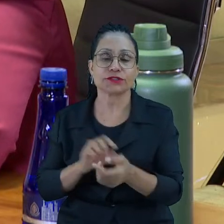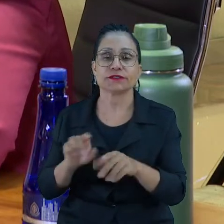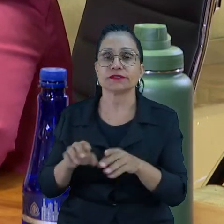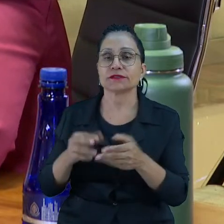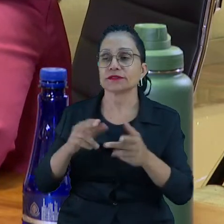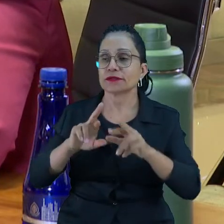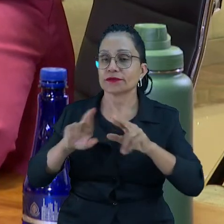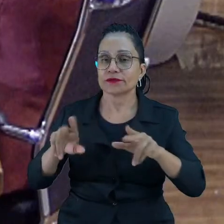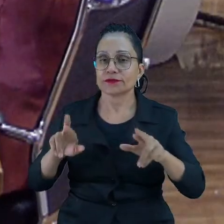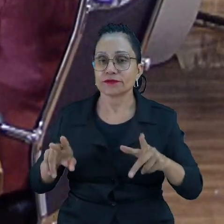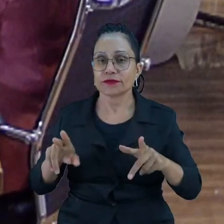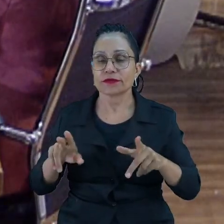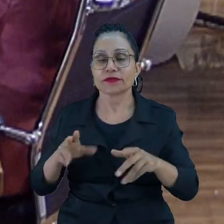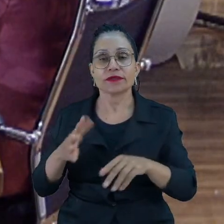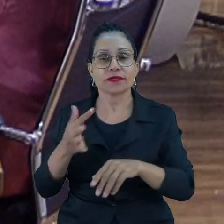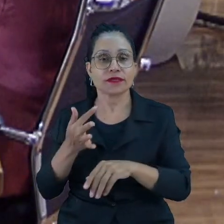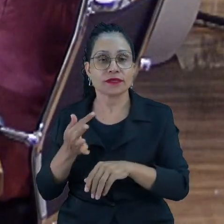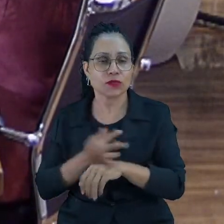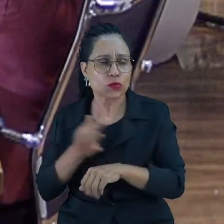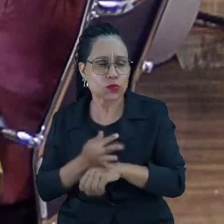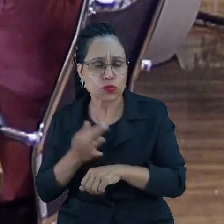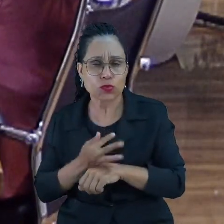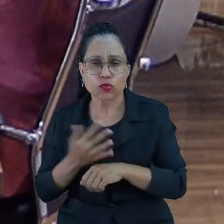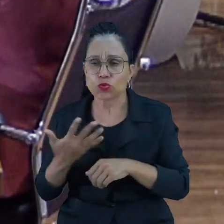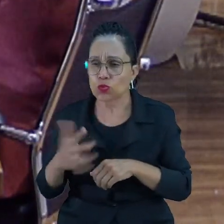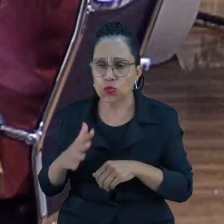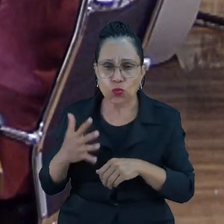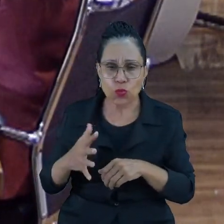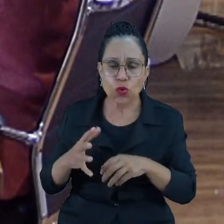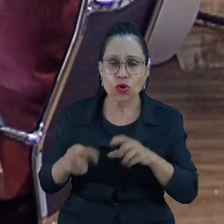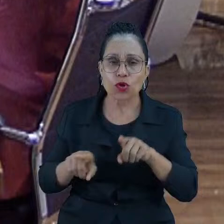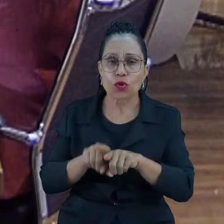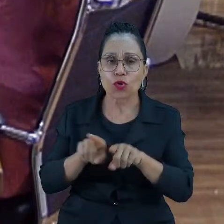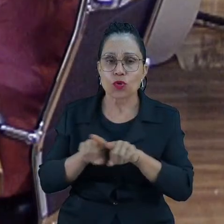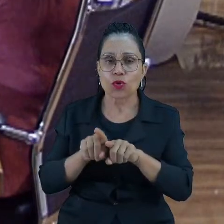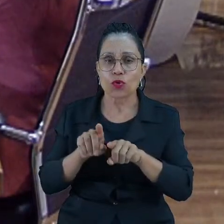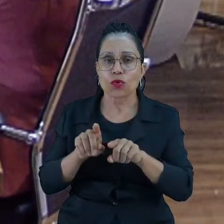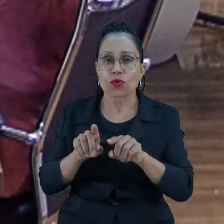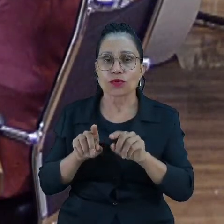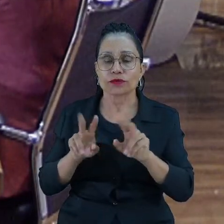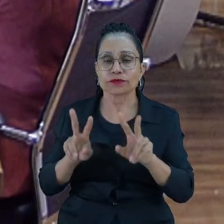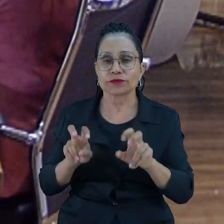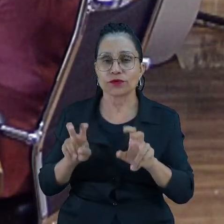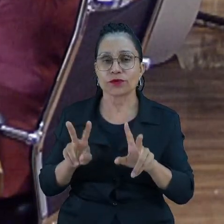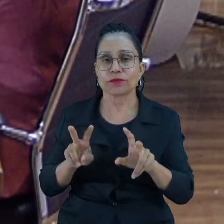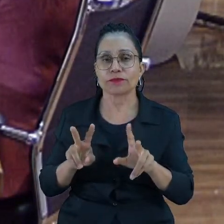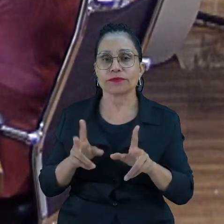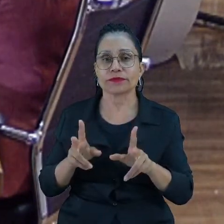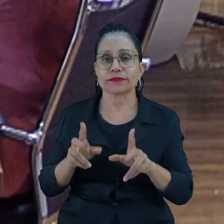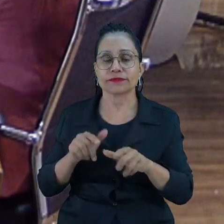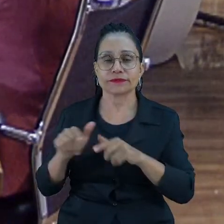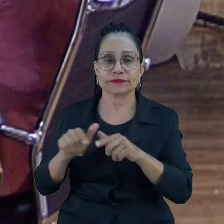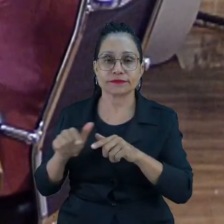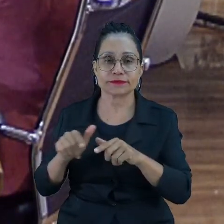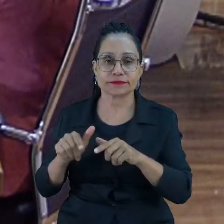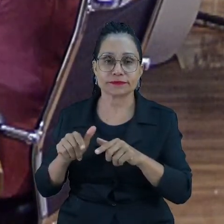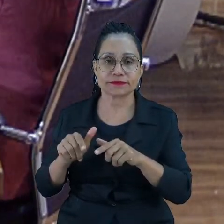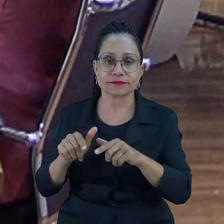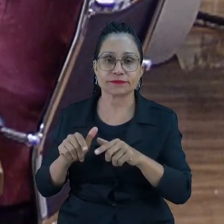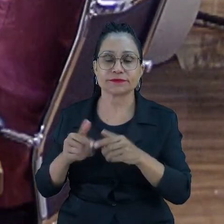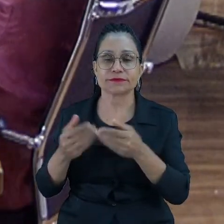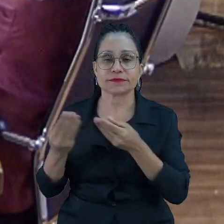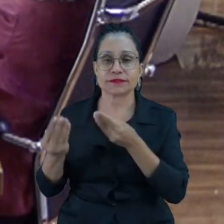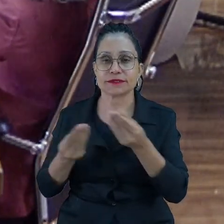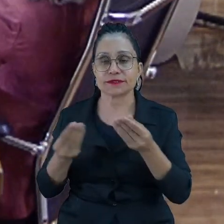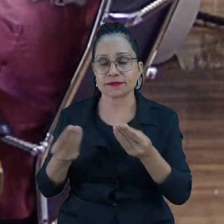Uma nutricionista vai poder falar nessa diversidade melhor também, né? É E diverso isso, em relação o à Fernando alimentação também foi trabalhado nessa parte, nessa sensibilidade em relação